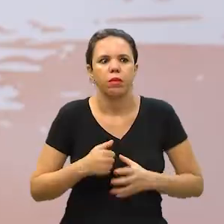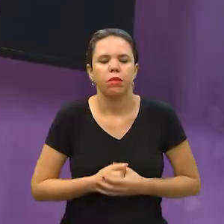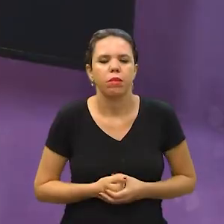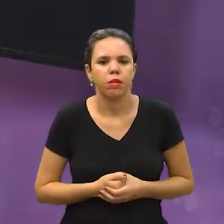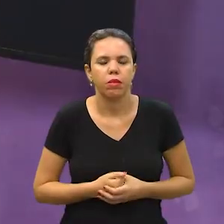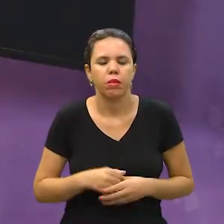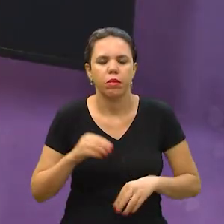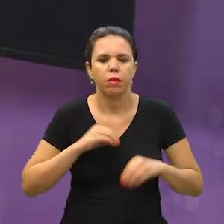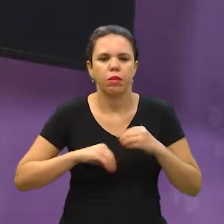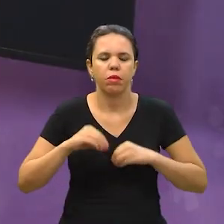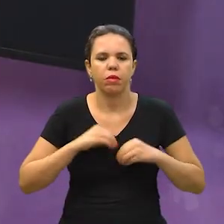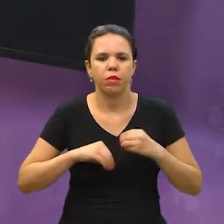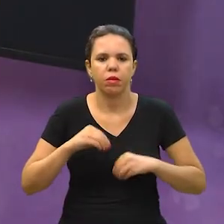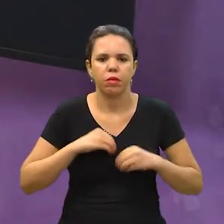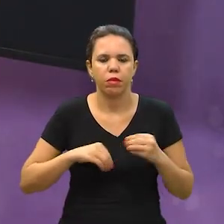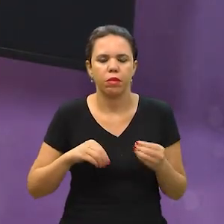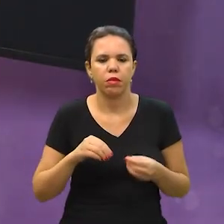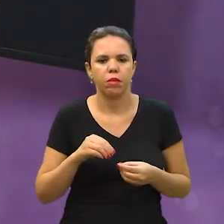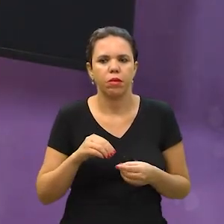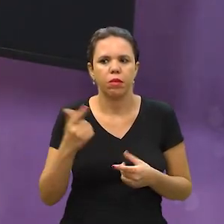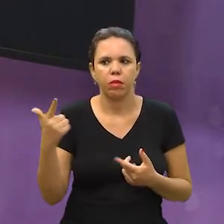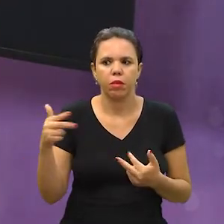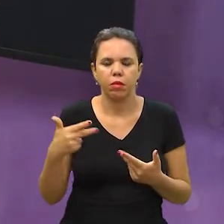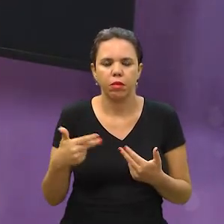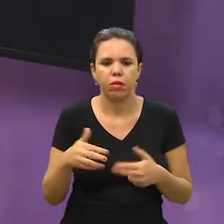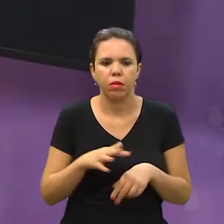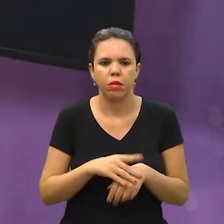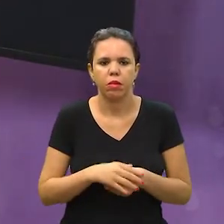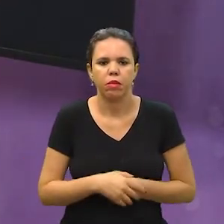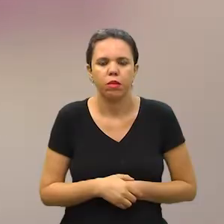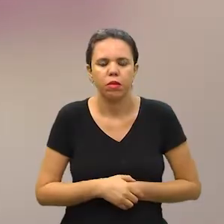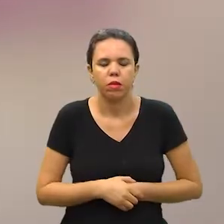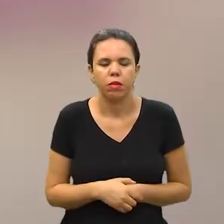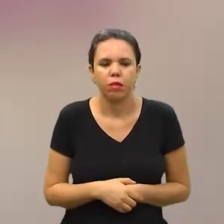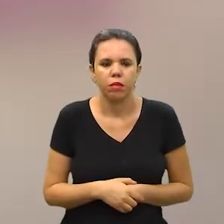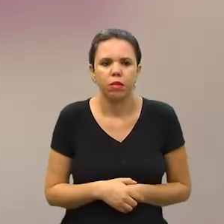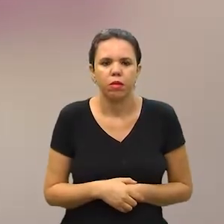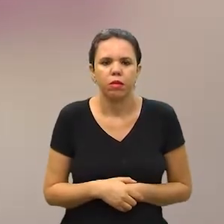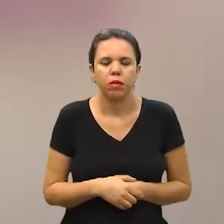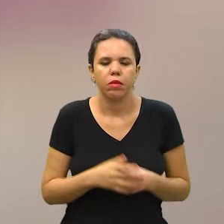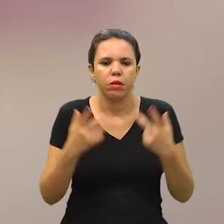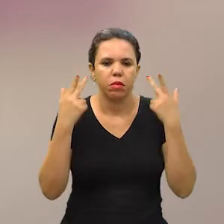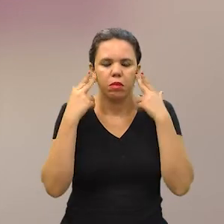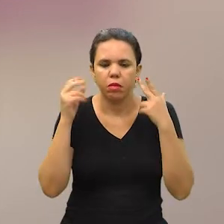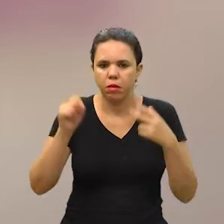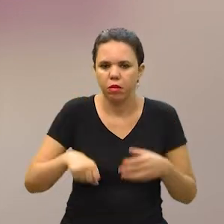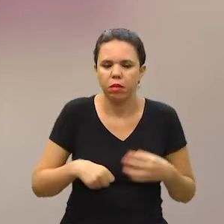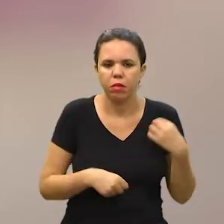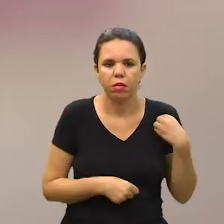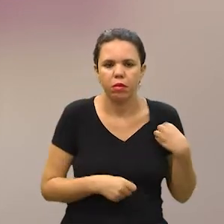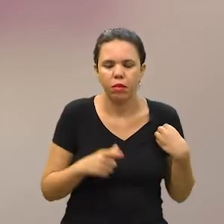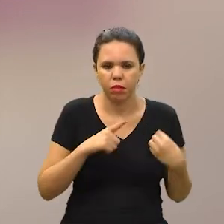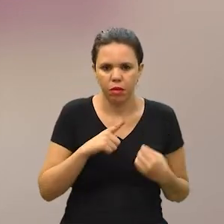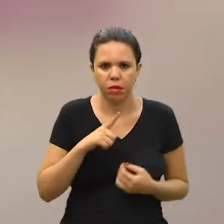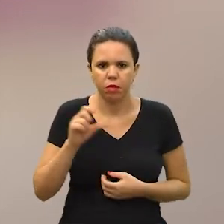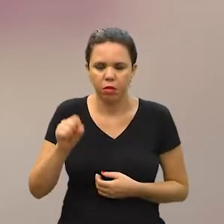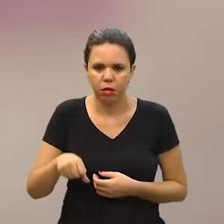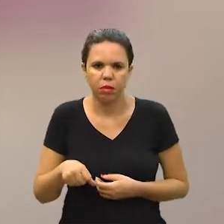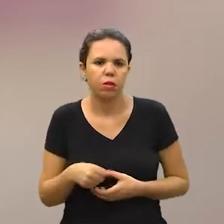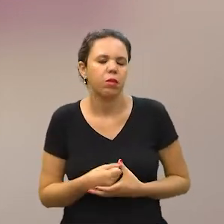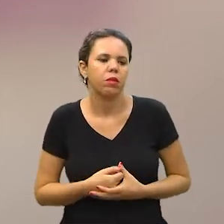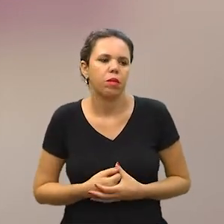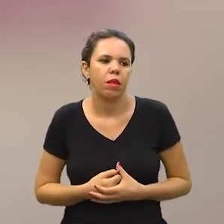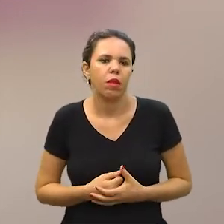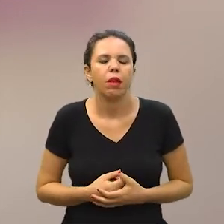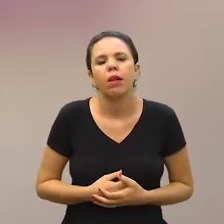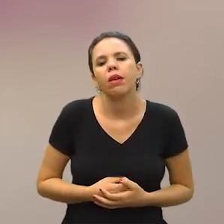ansiedade, uma depressão, pode vir associada a outras comorbidades também? Muito comum, muito comum nós termos isso